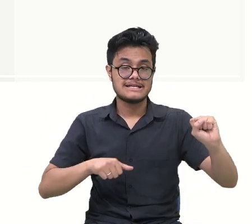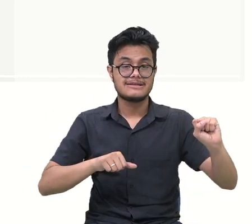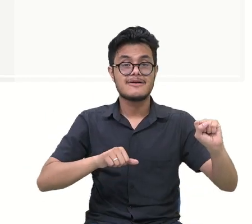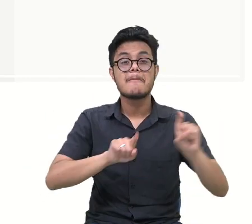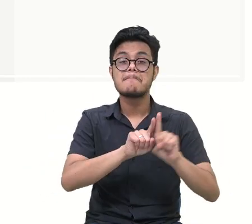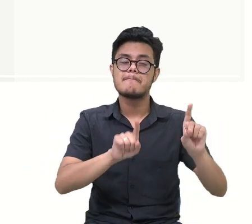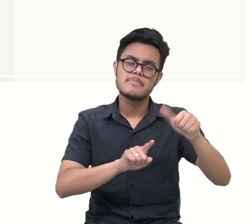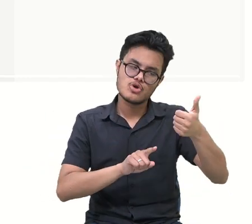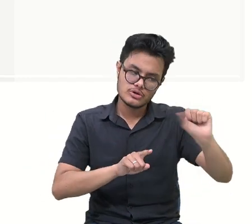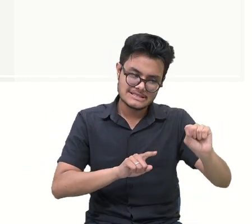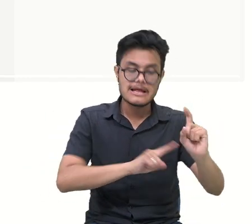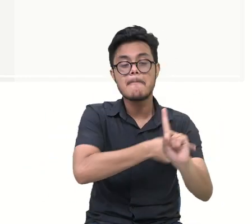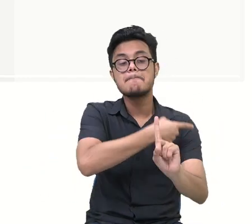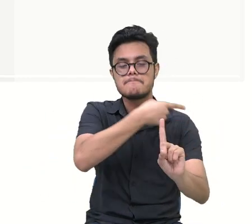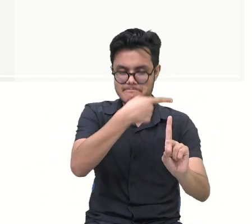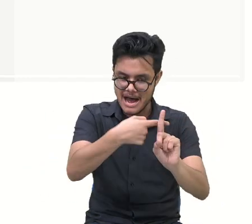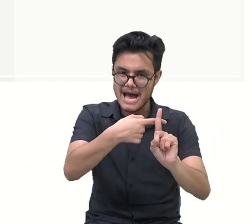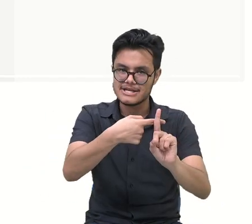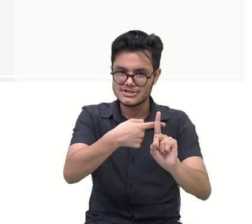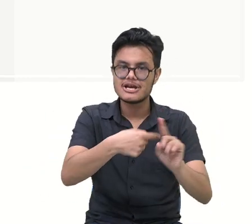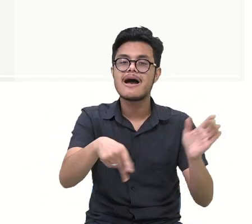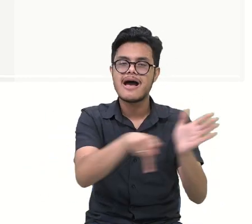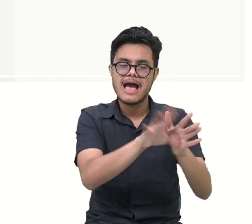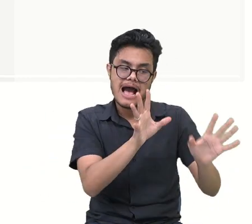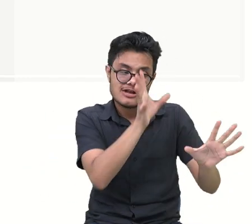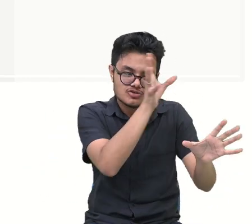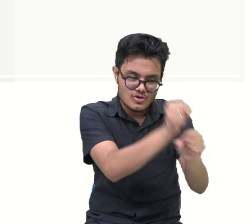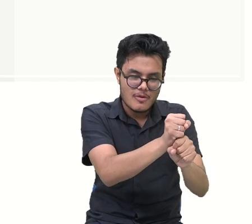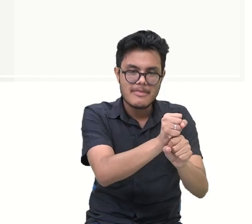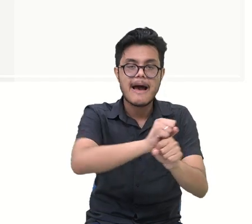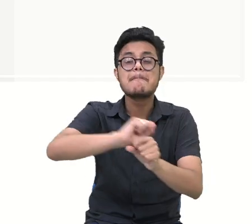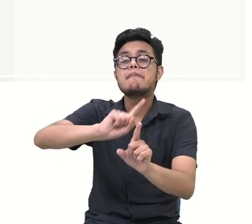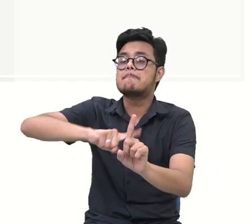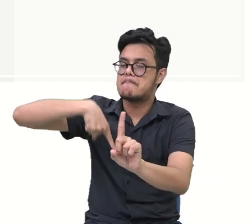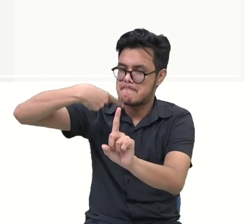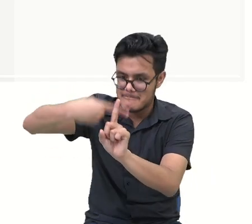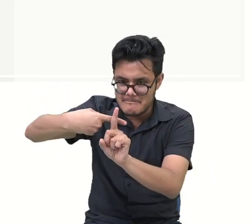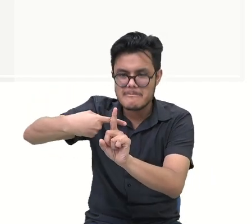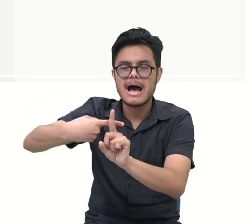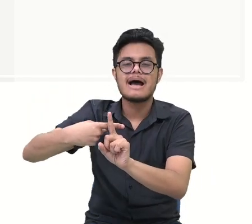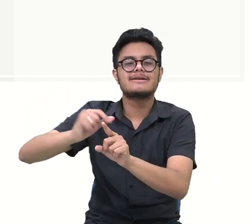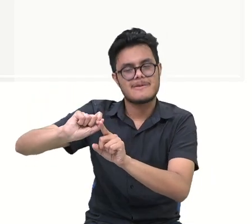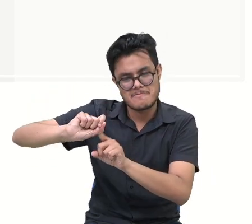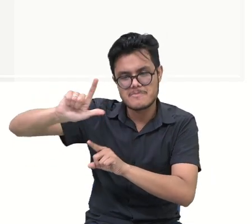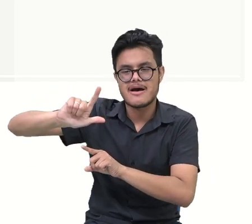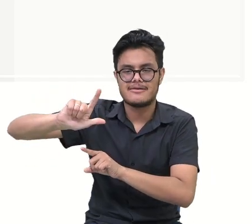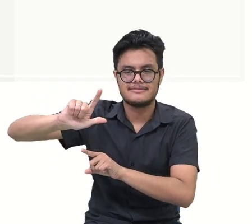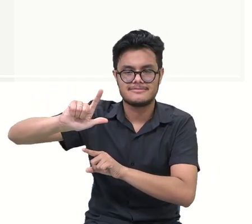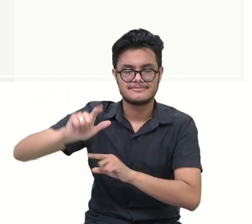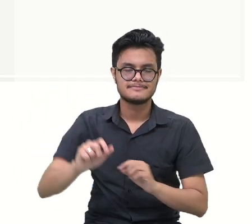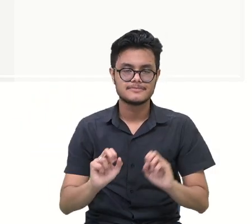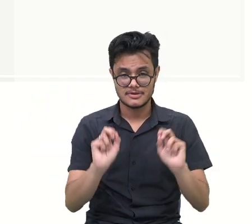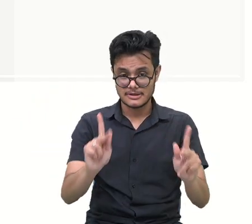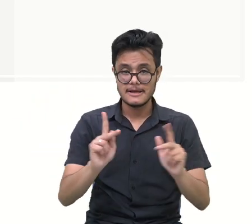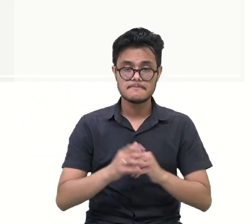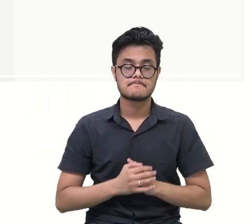de 1.800, né, mais o percentual que ele já havia recebido, e assim por diante,